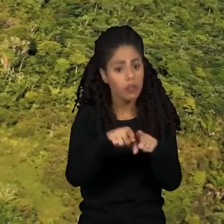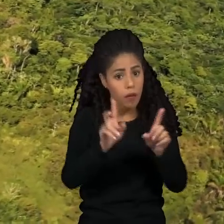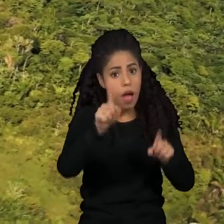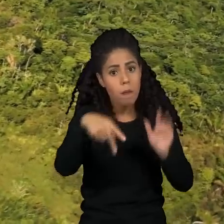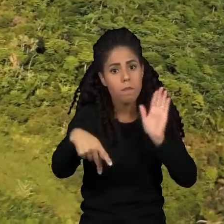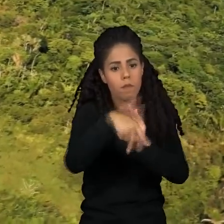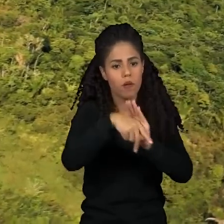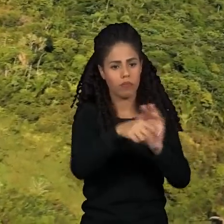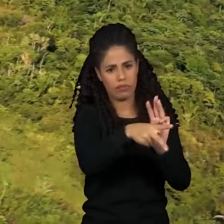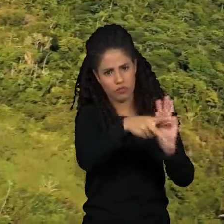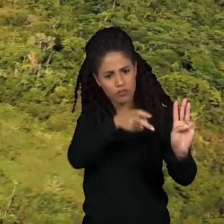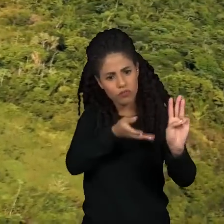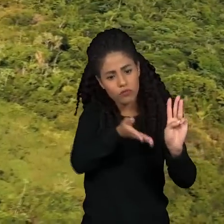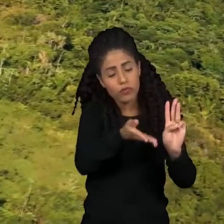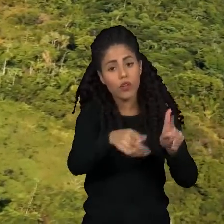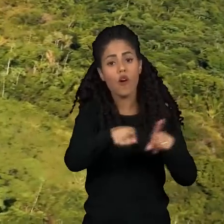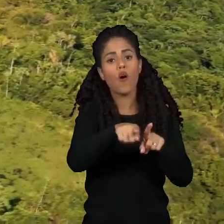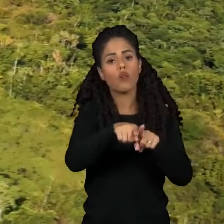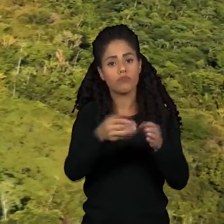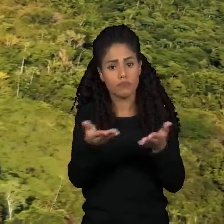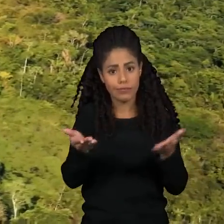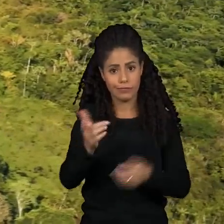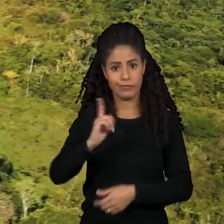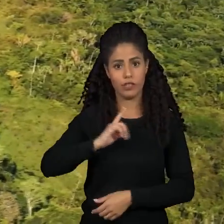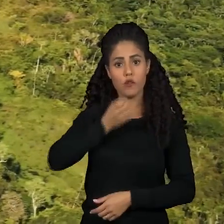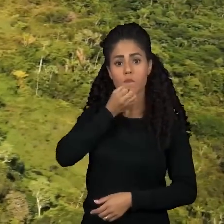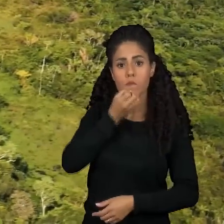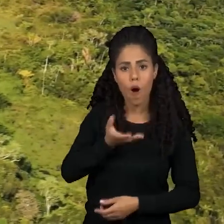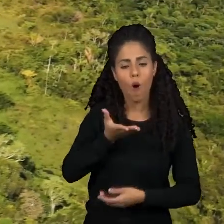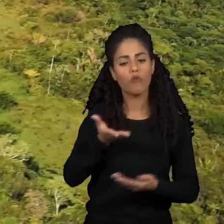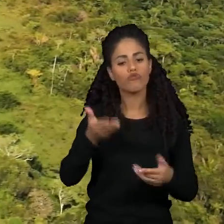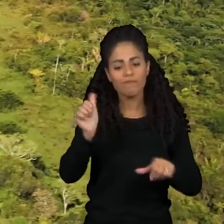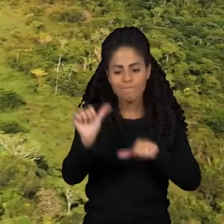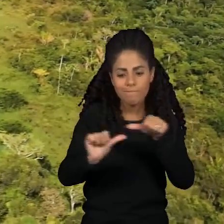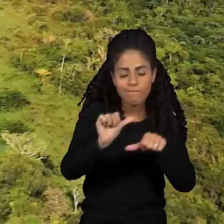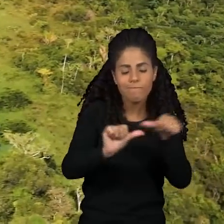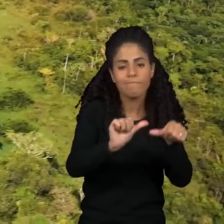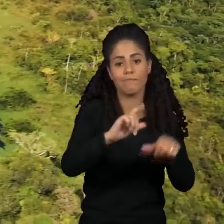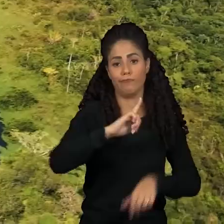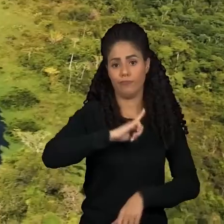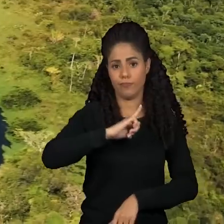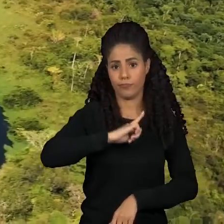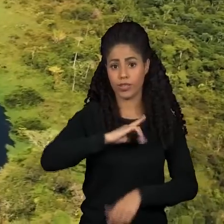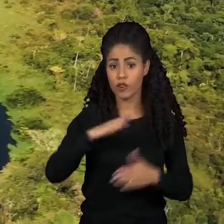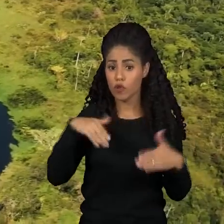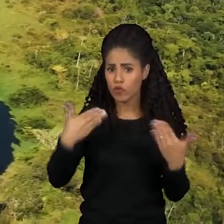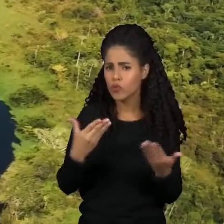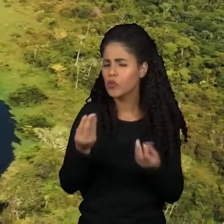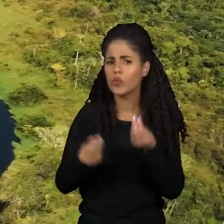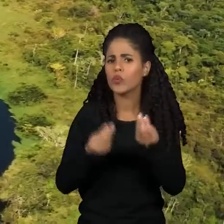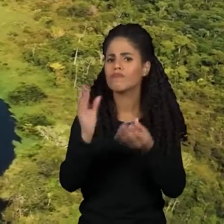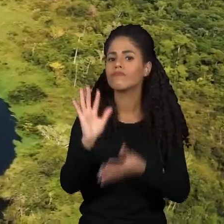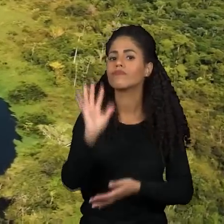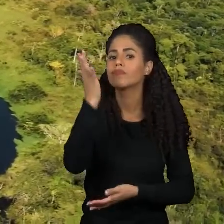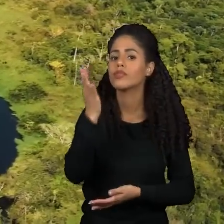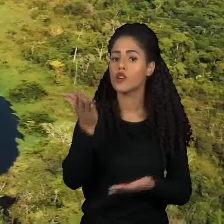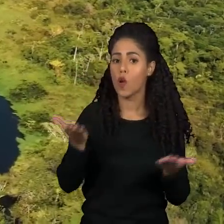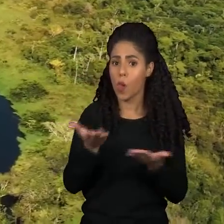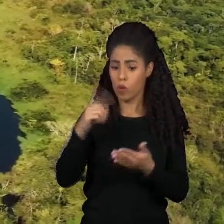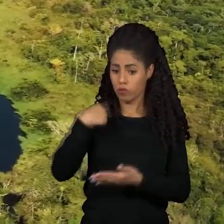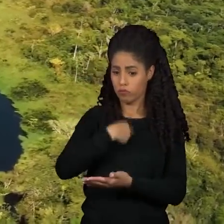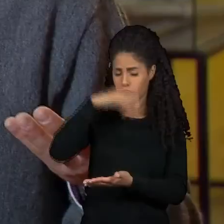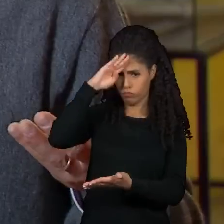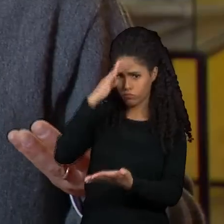vive num mundo hoje em dia que valoriza a padronização, a homogeneização, né? E na verdade essa nossa crença